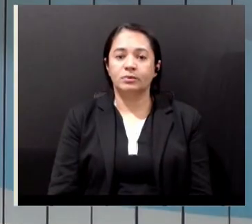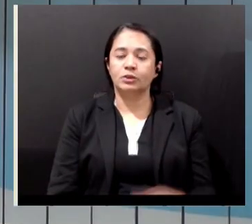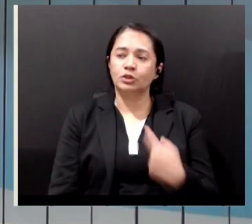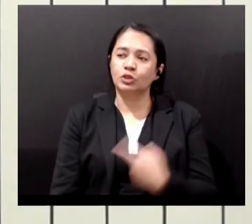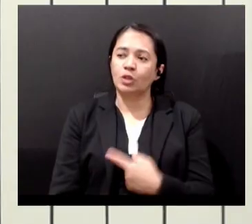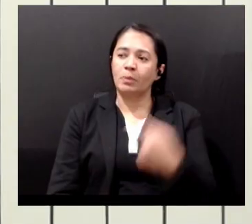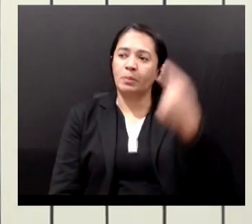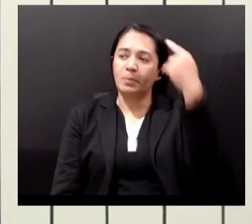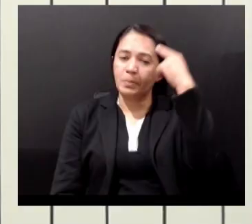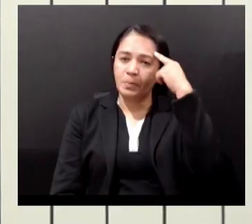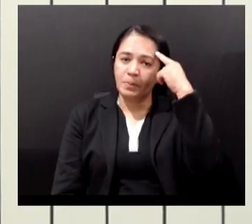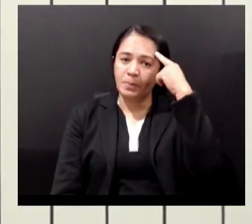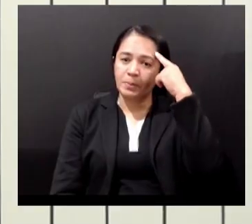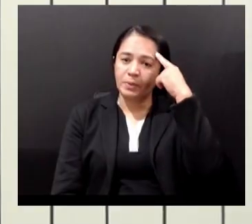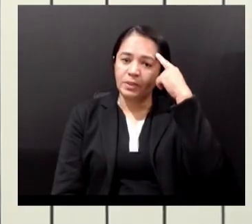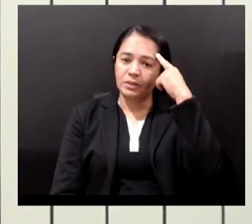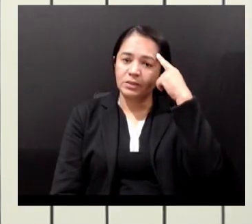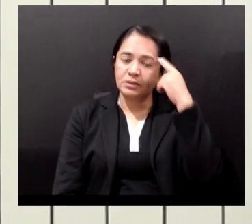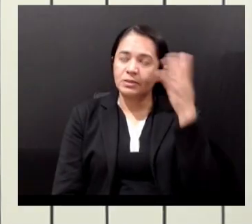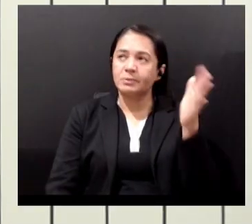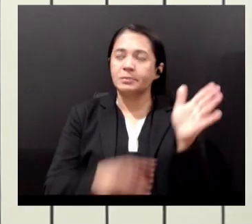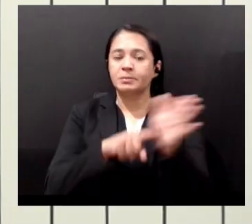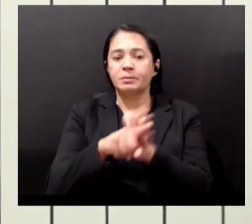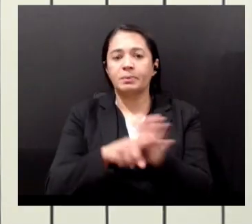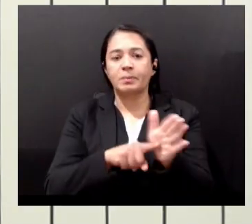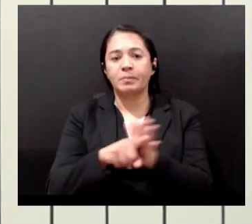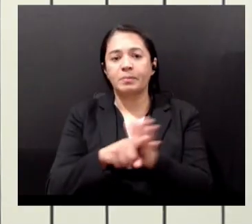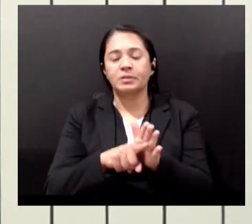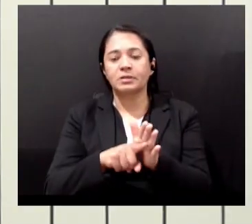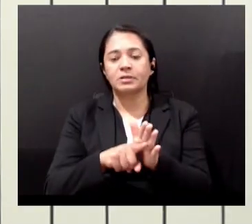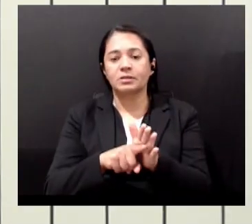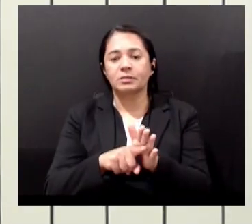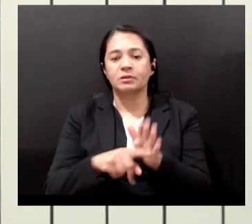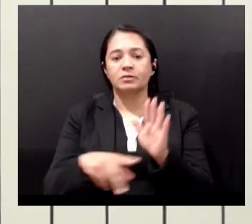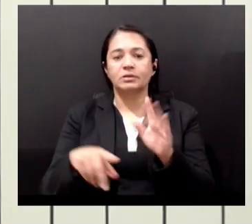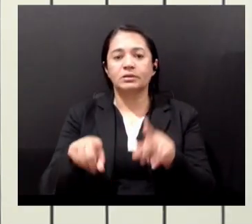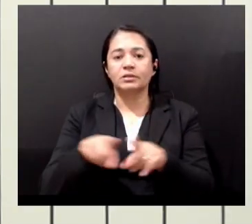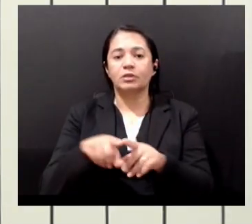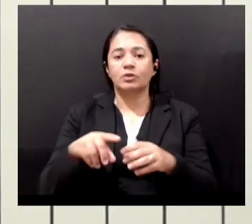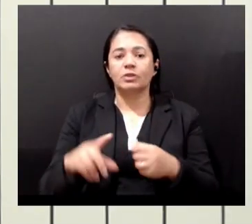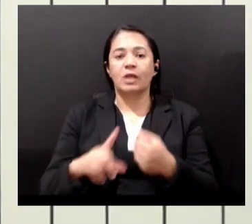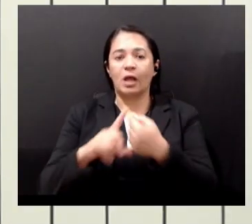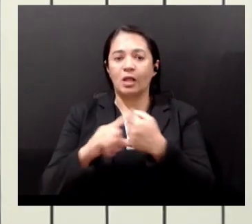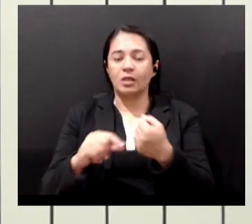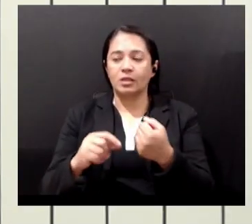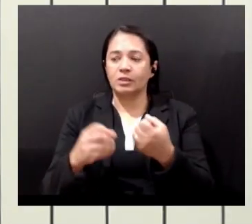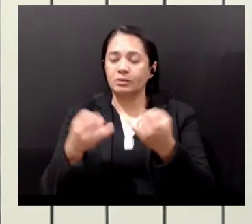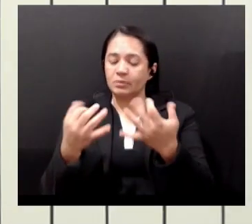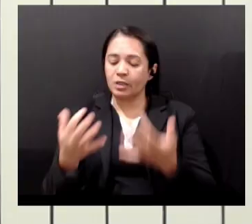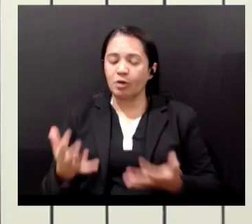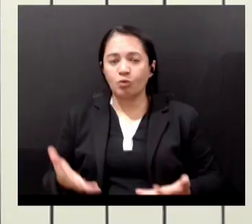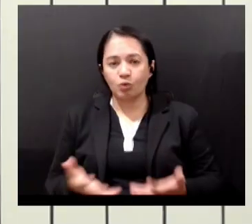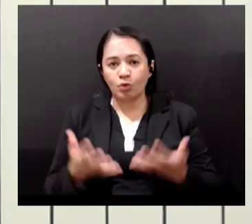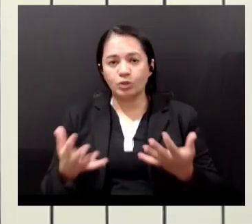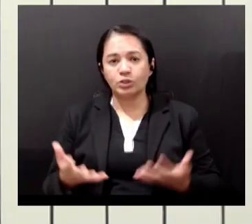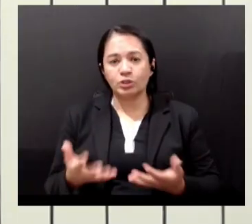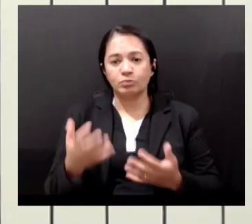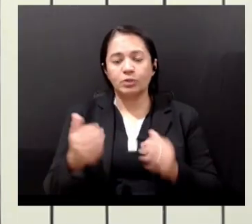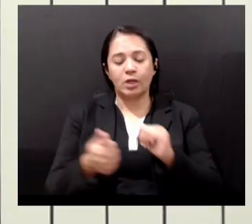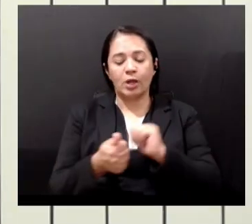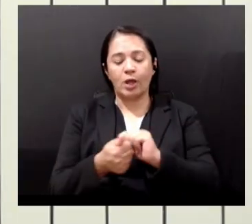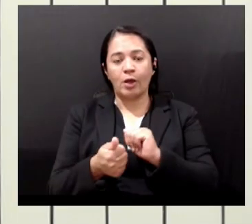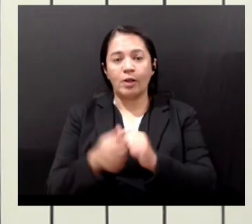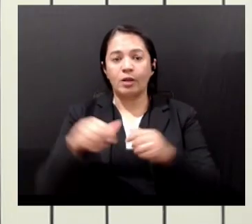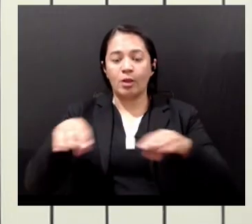gente pensa nessa pesquisa, há um parágrafo aqui que fala que, além de contribuir para a preservação